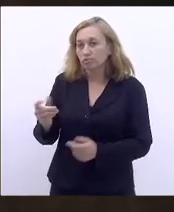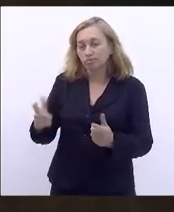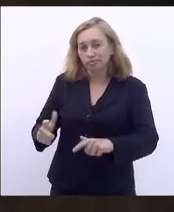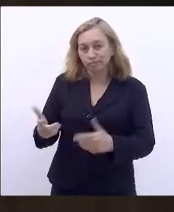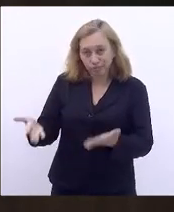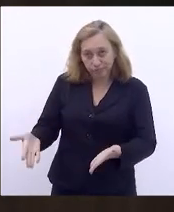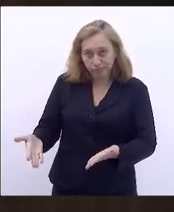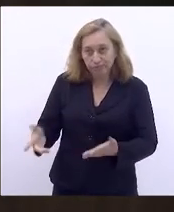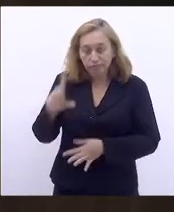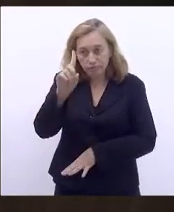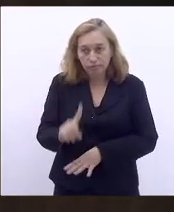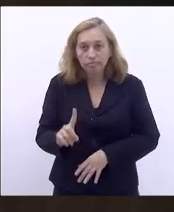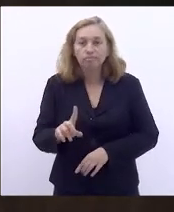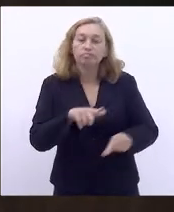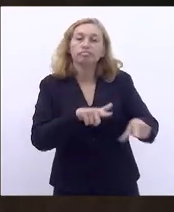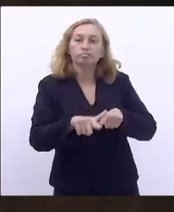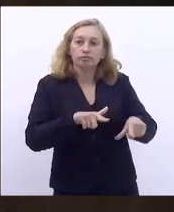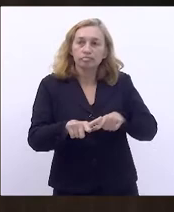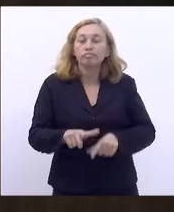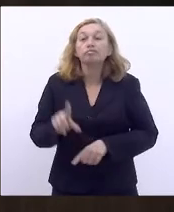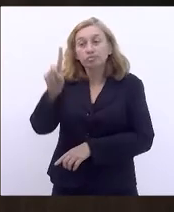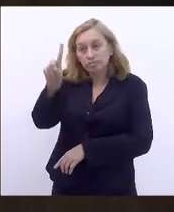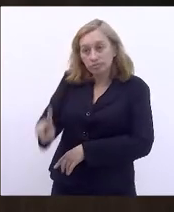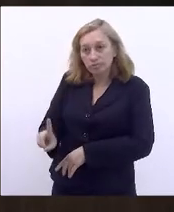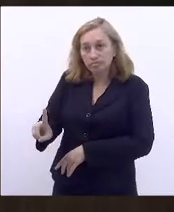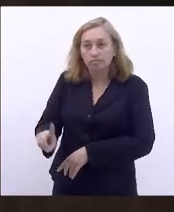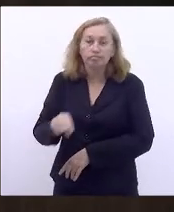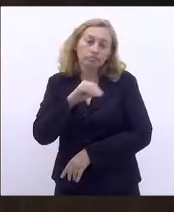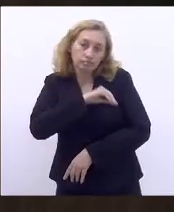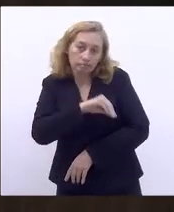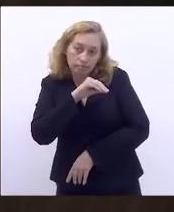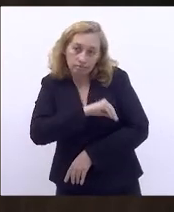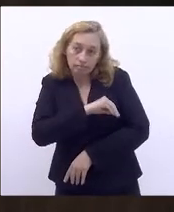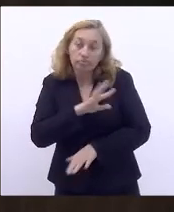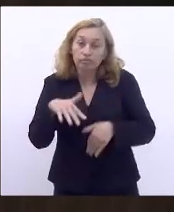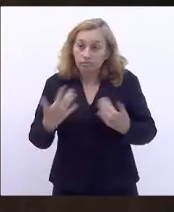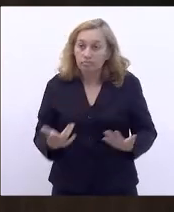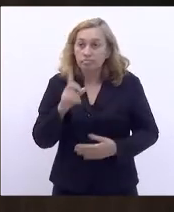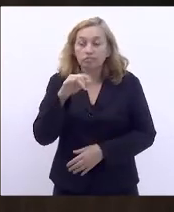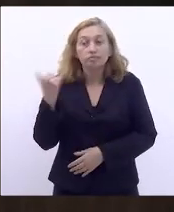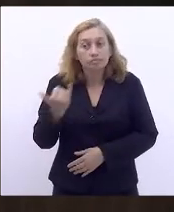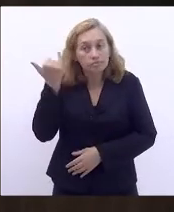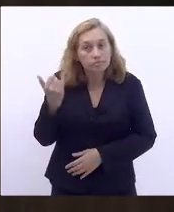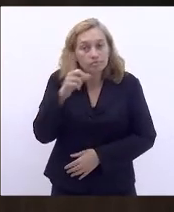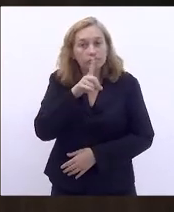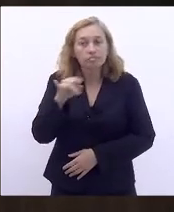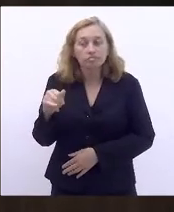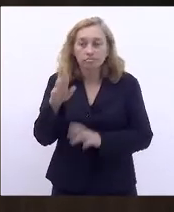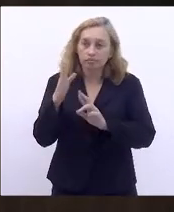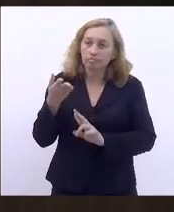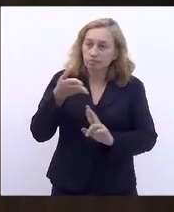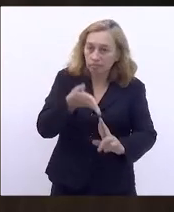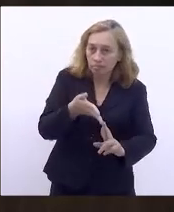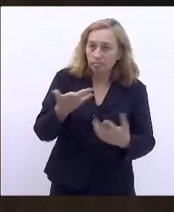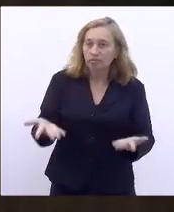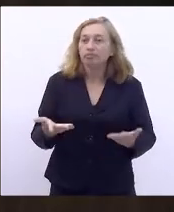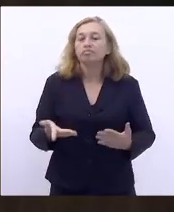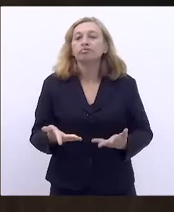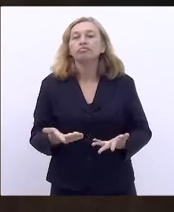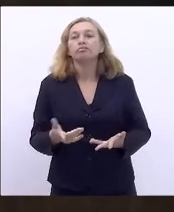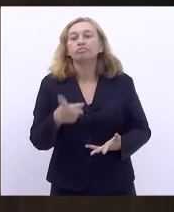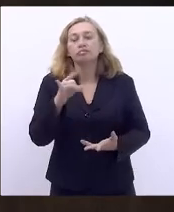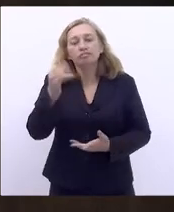sociedade, que é o direito ao trabalho, o direito à garantia da renda. Então, é importante que esse dia seja referenciado como um dia